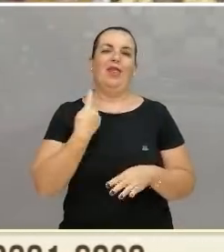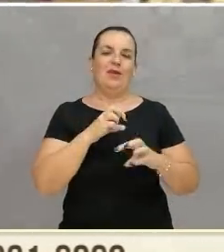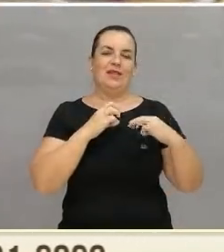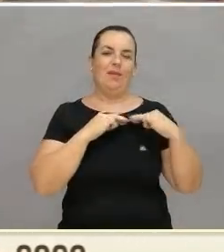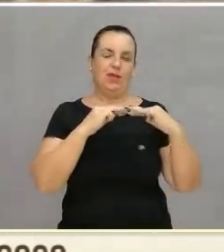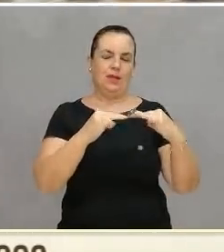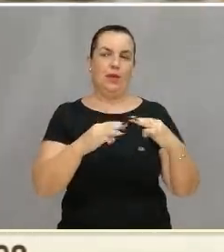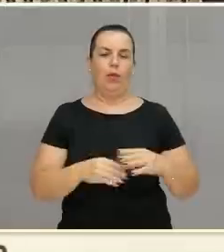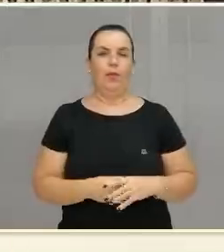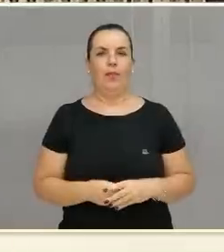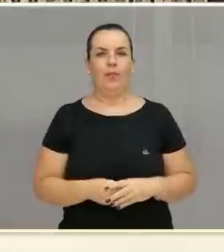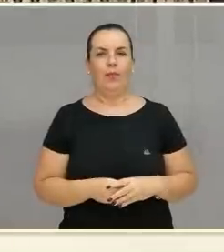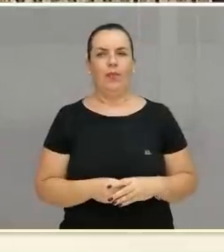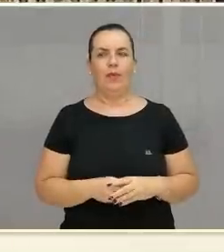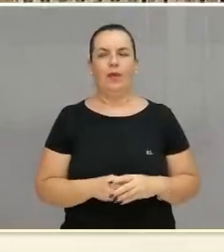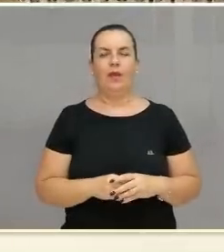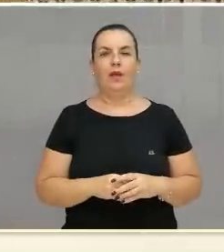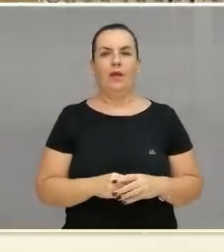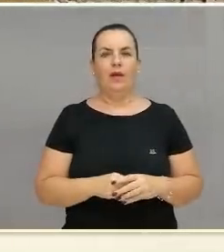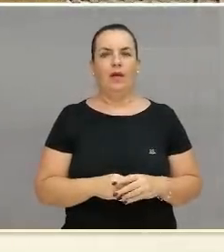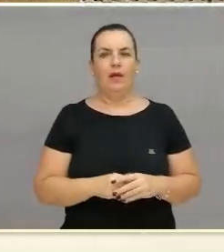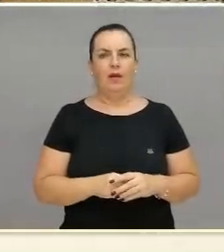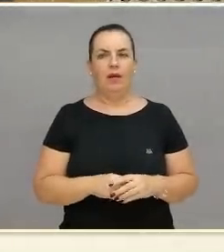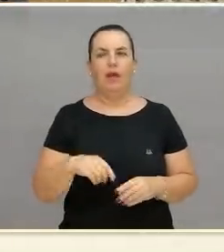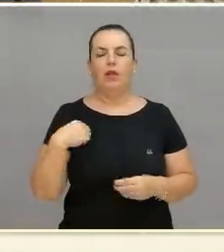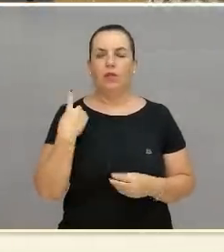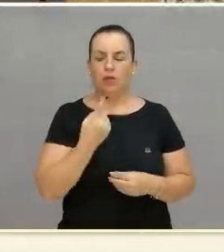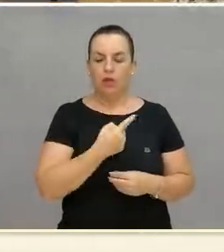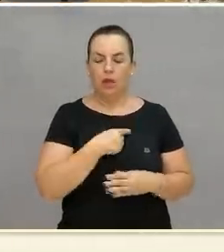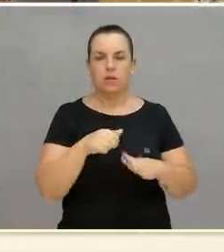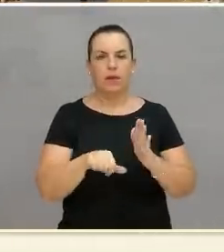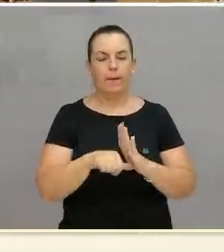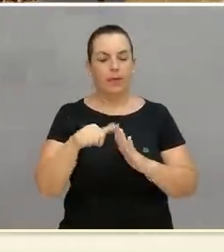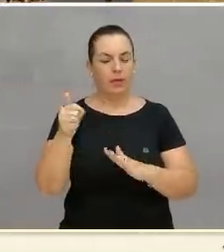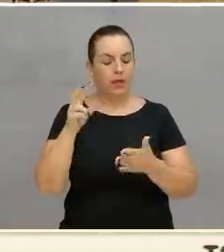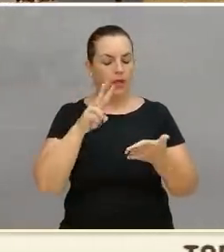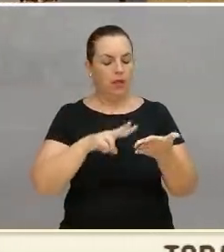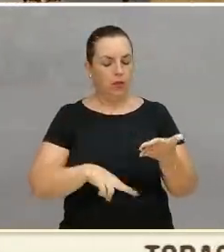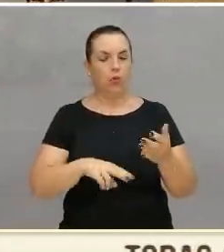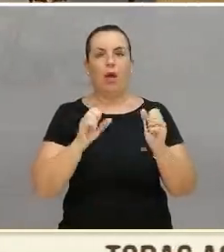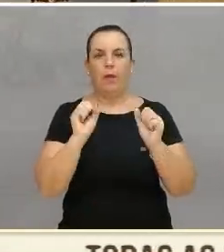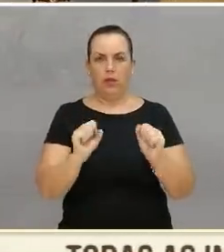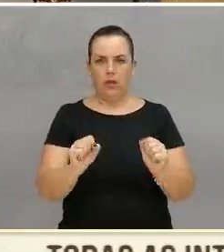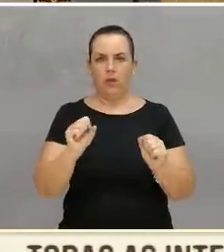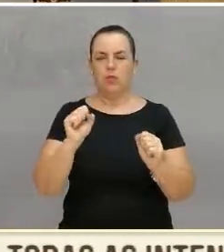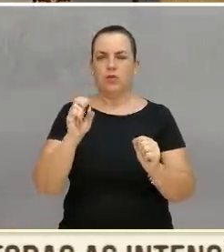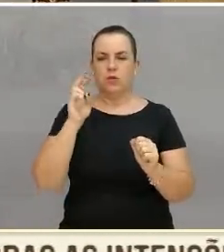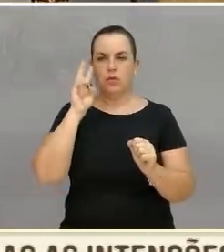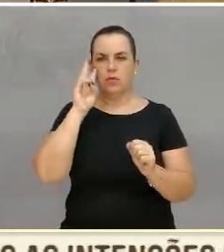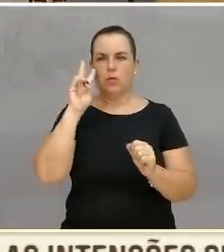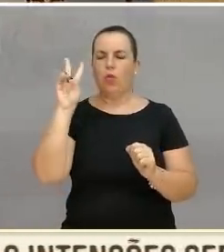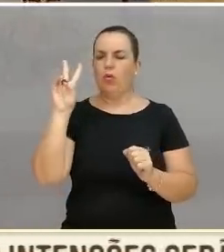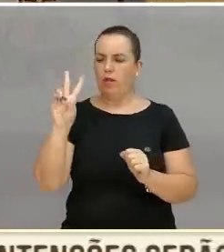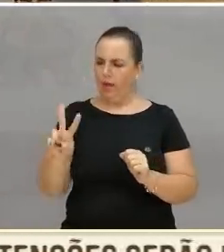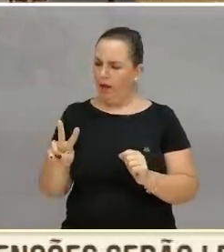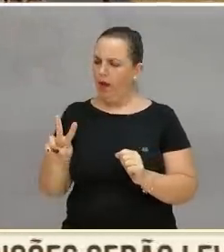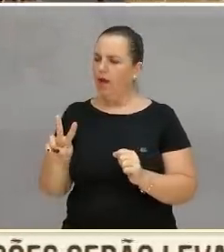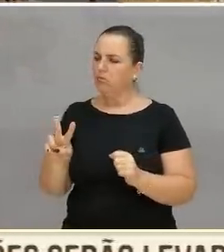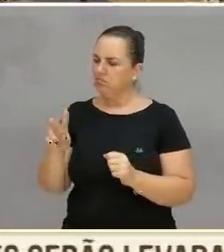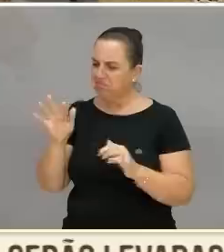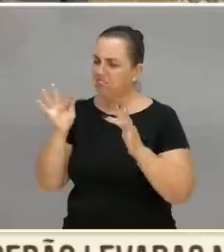Se vamos na primeira leitura, nós podemos olhar e nos perguntar, diante de